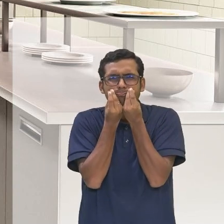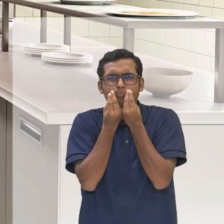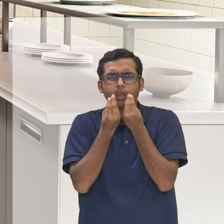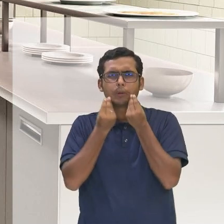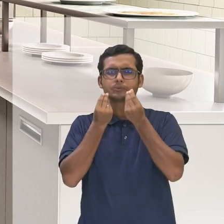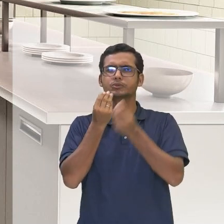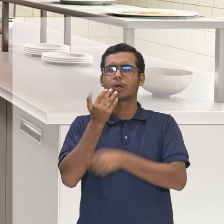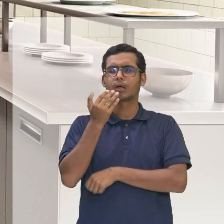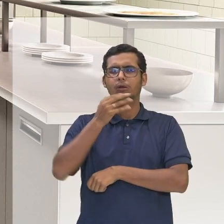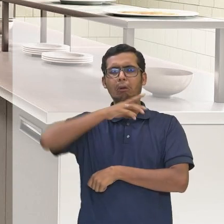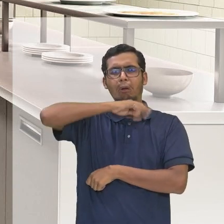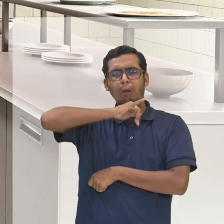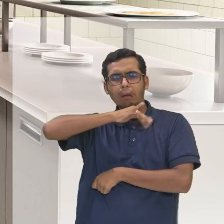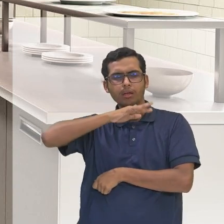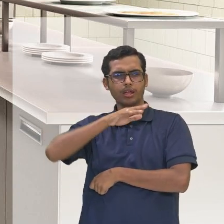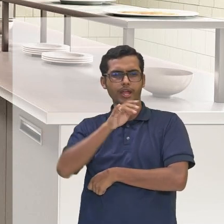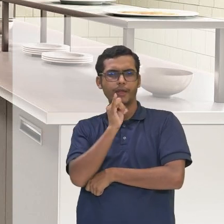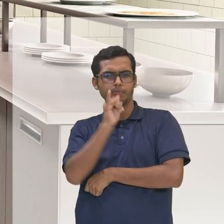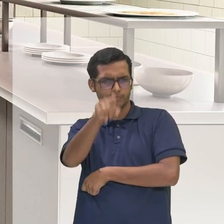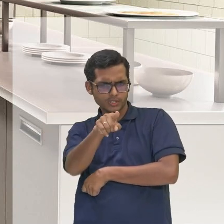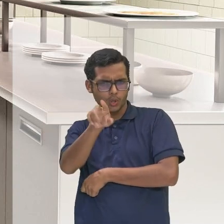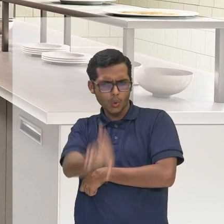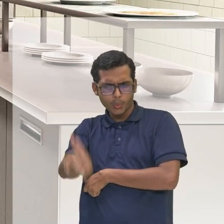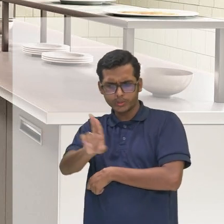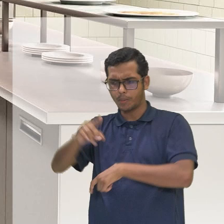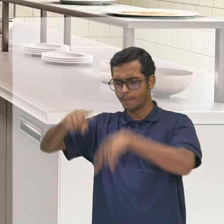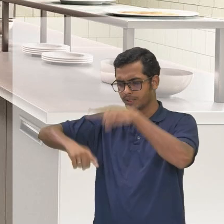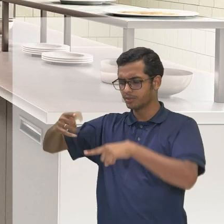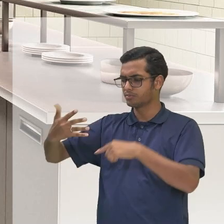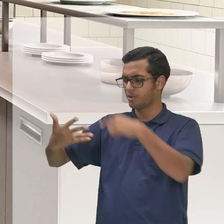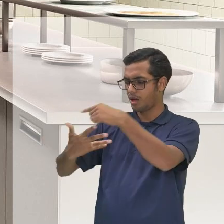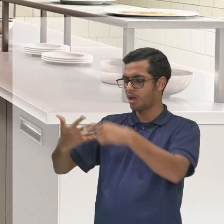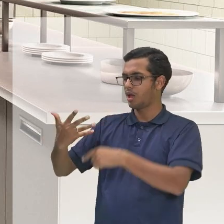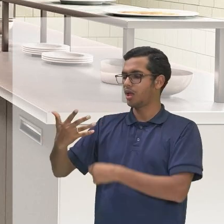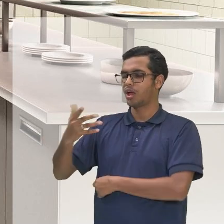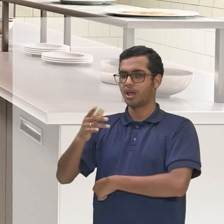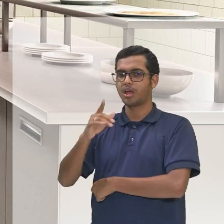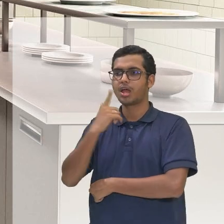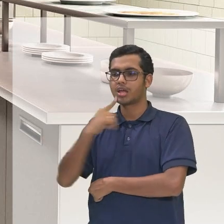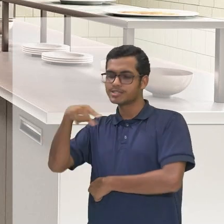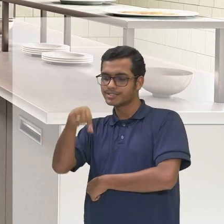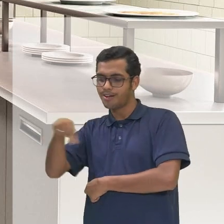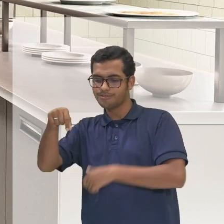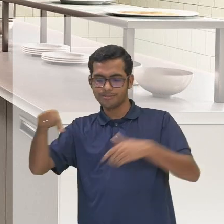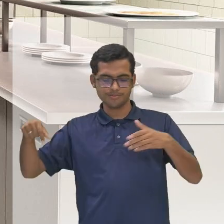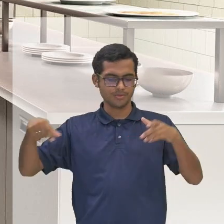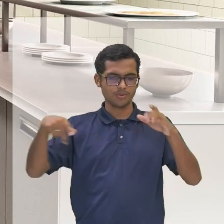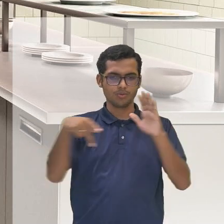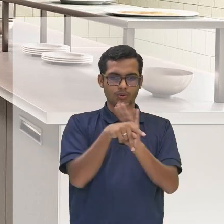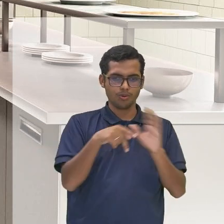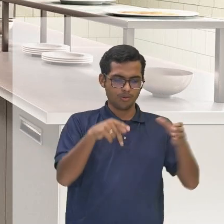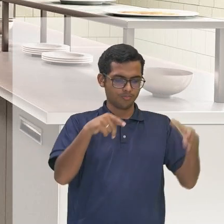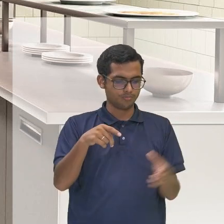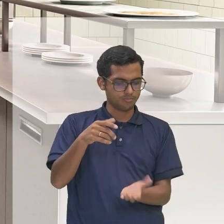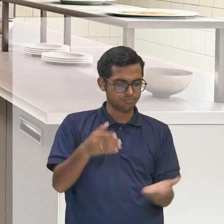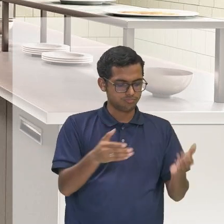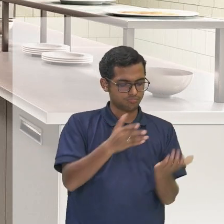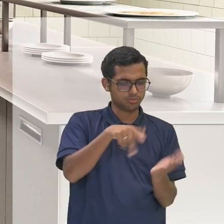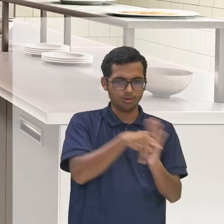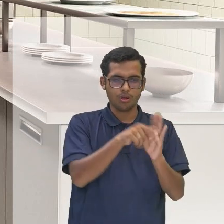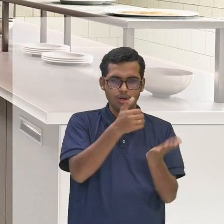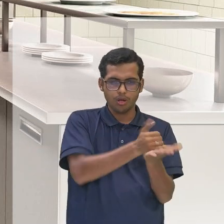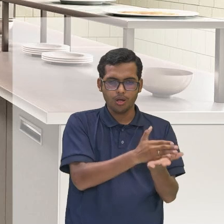o necessário, né? Para você que não sabia, no bolo a gente também coloca sal. Pode tornar o bolo intragável. E